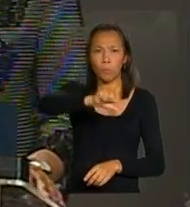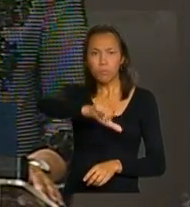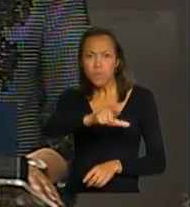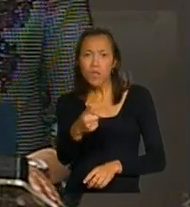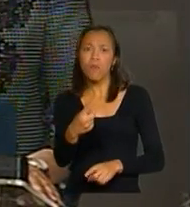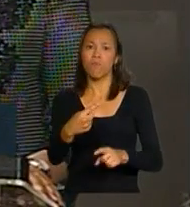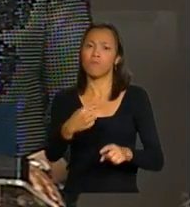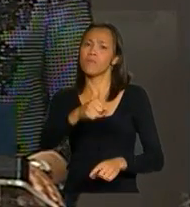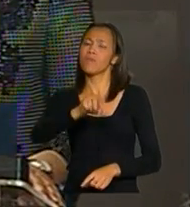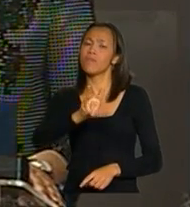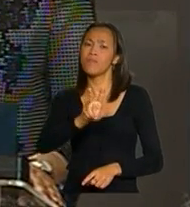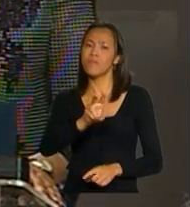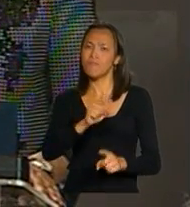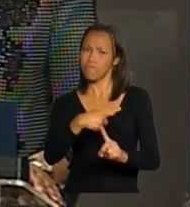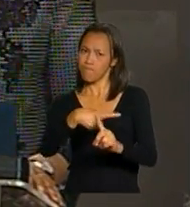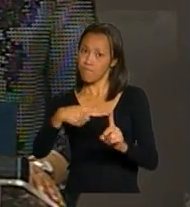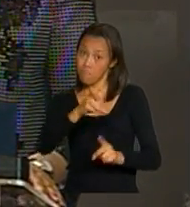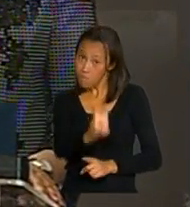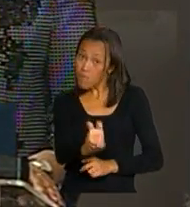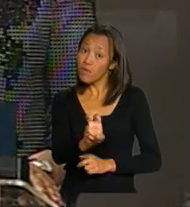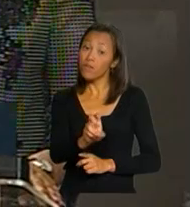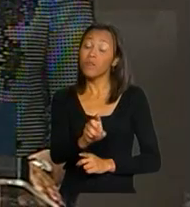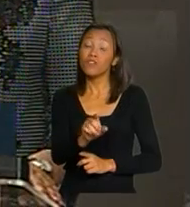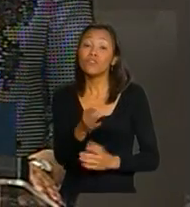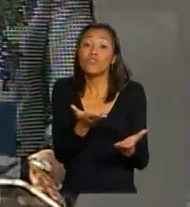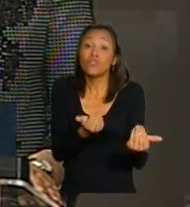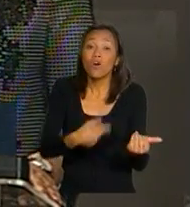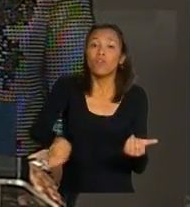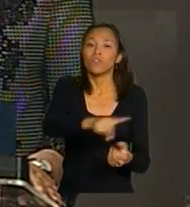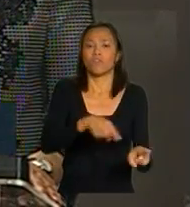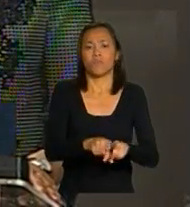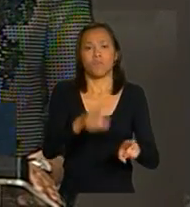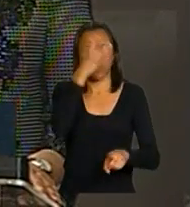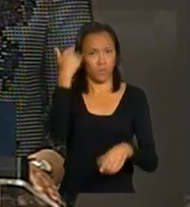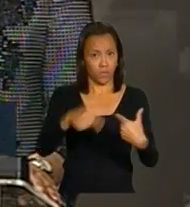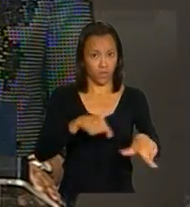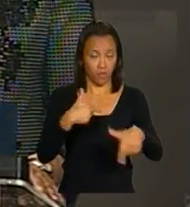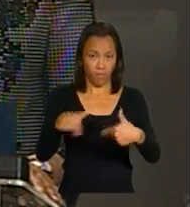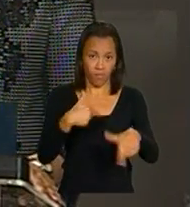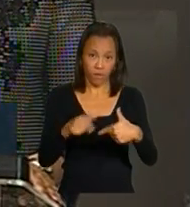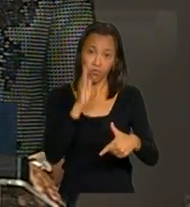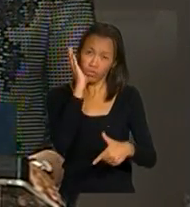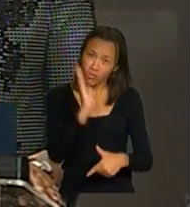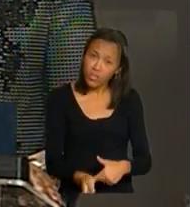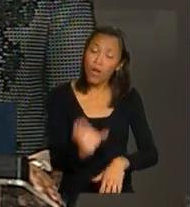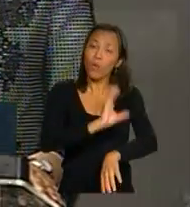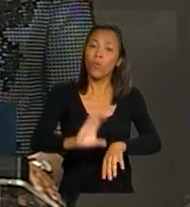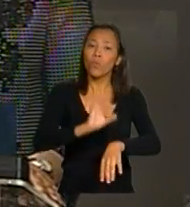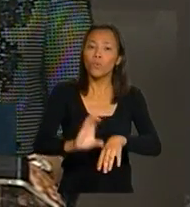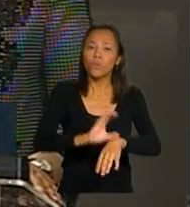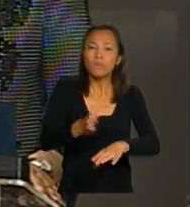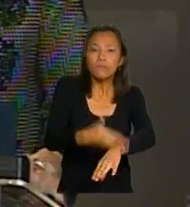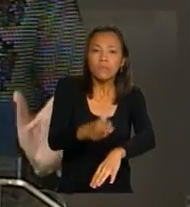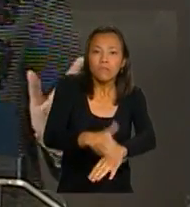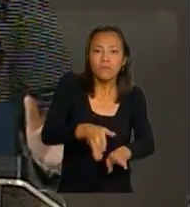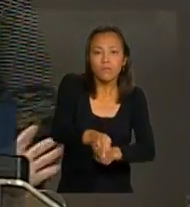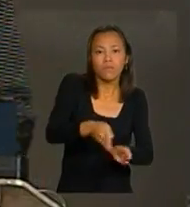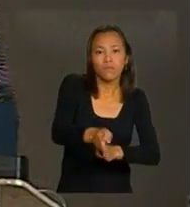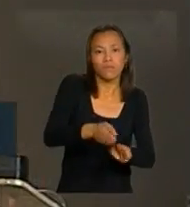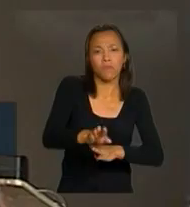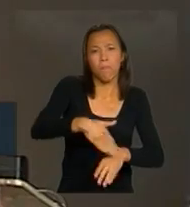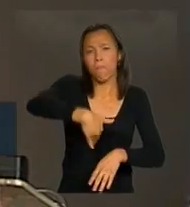1,5 milhão de jovens e de trabalhadores que estão fazendo cursos de qualificação. Mais